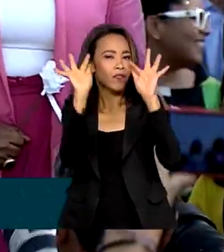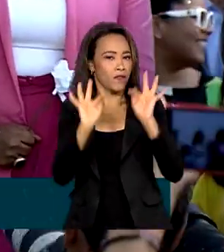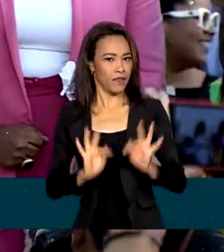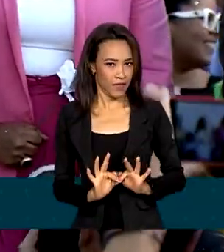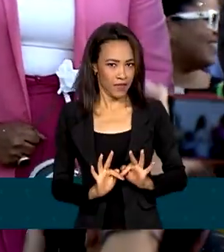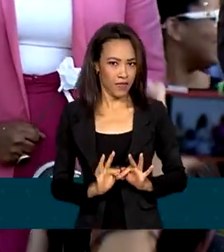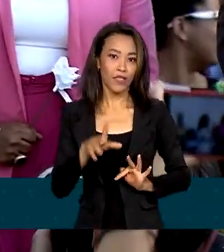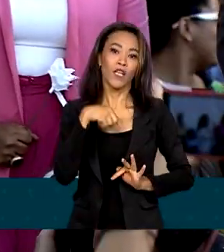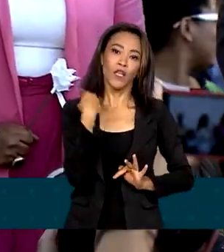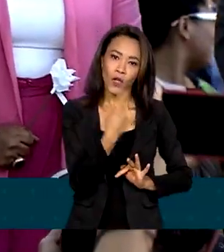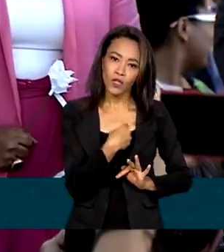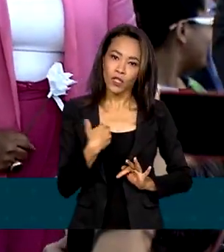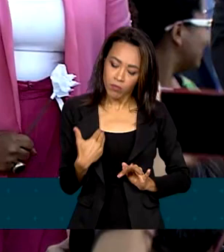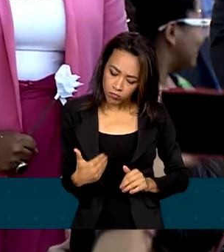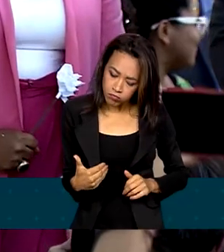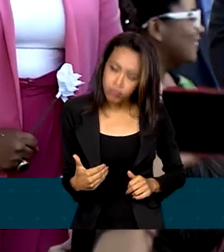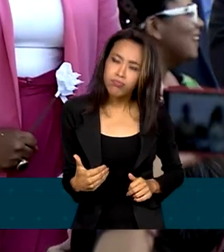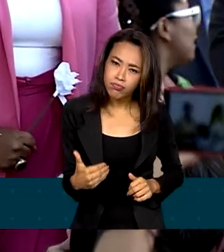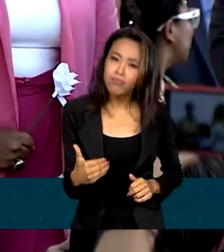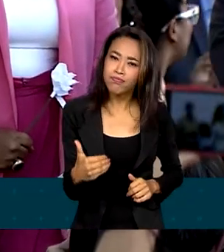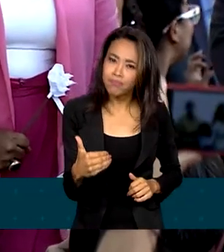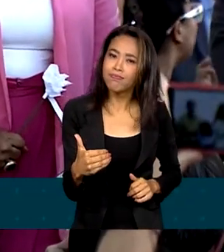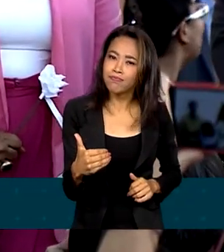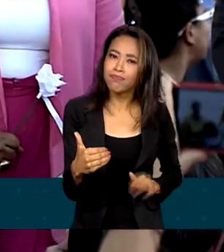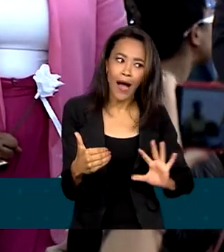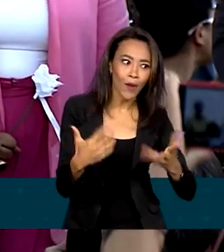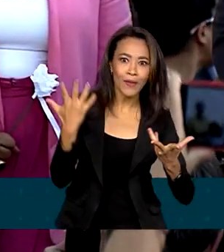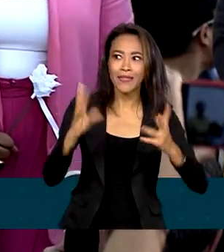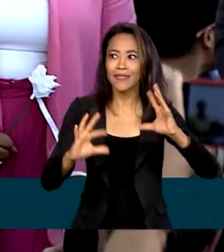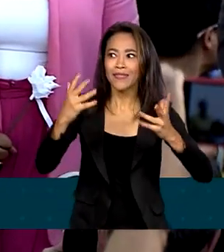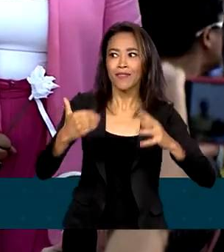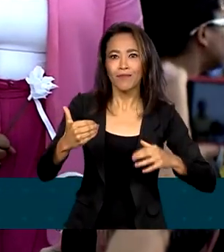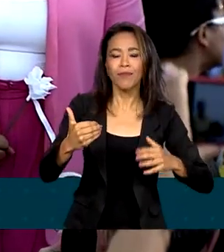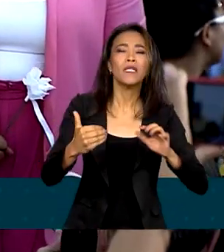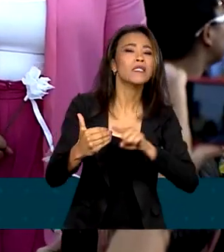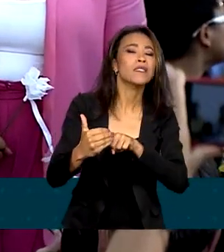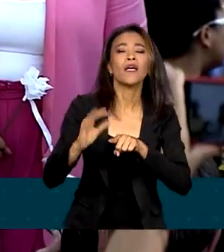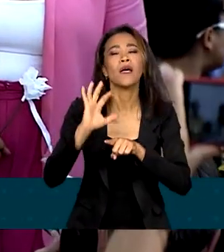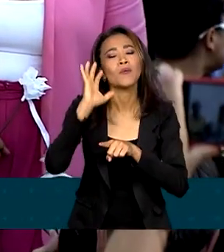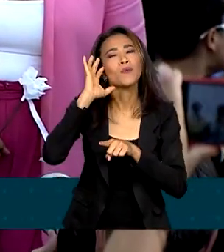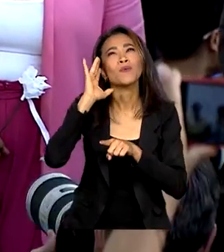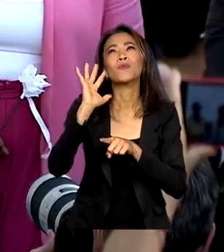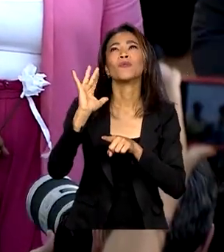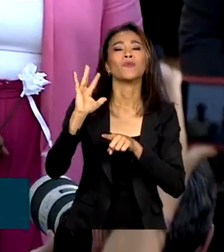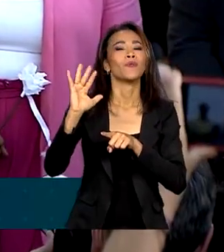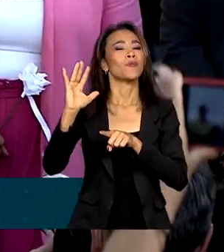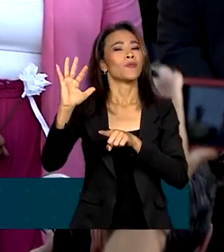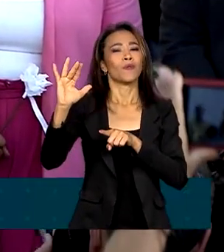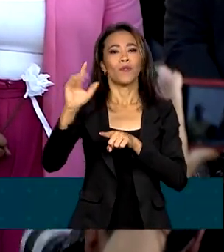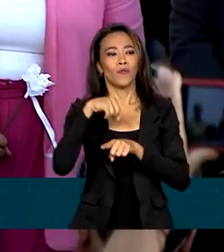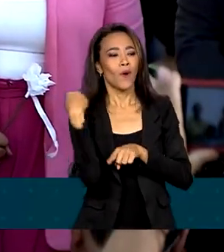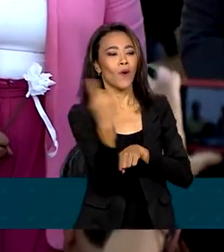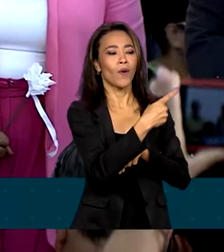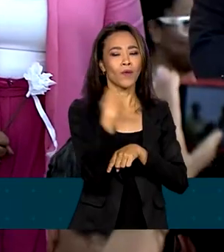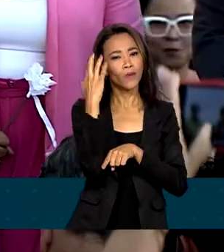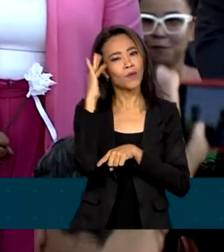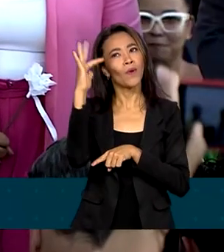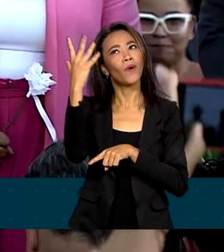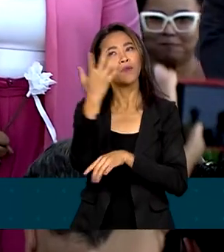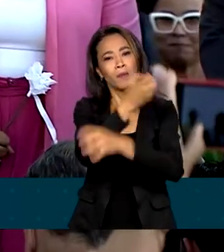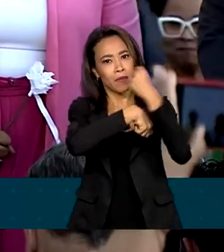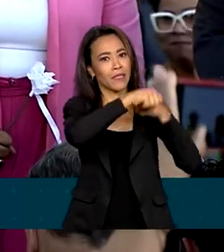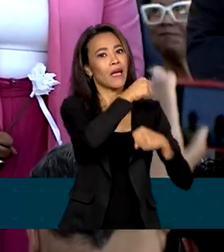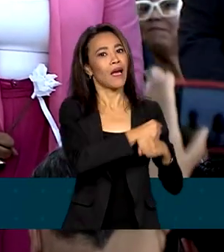está caminhando, né, fazendo acontecer um sonho que a gente todos sonhamos juntos o ano